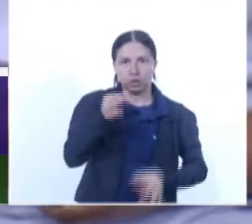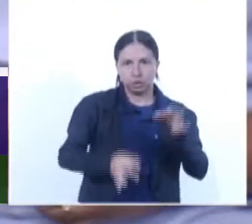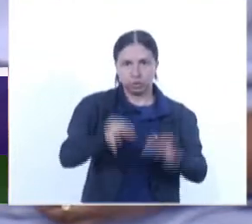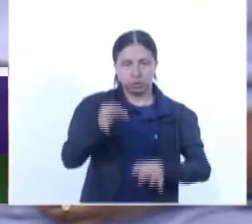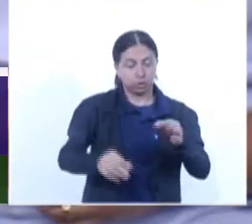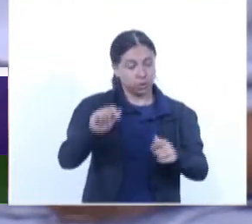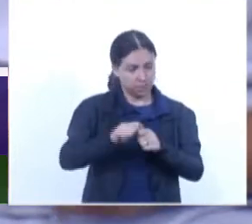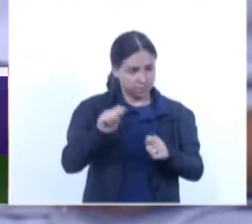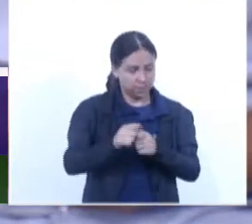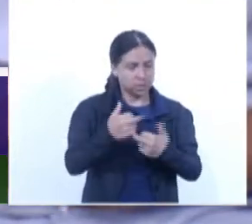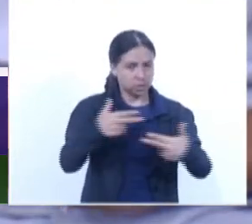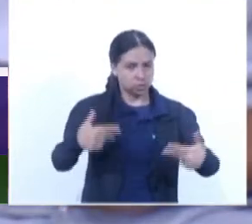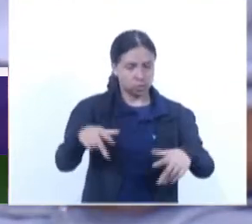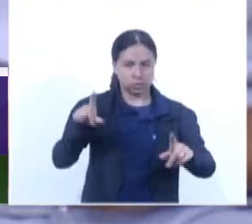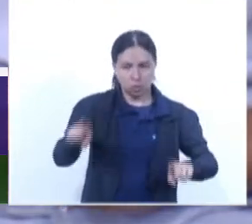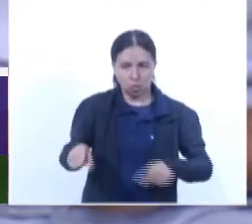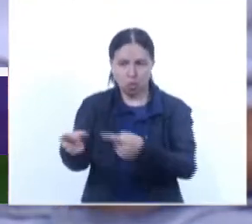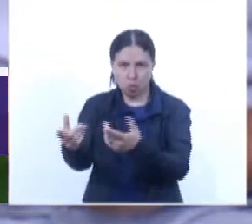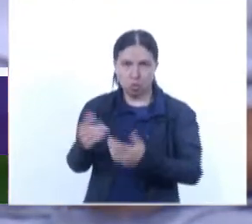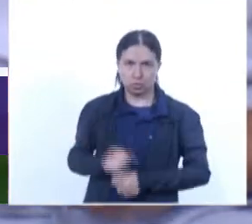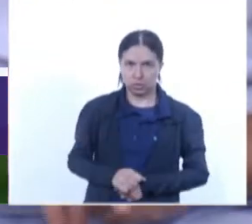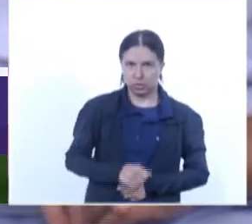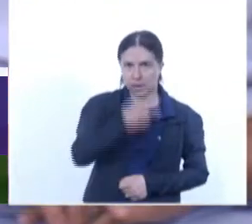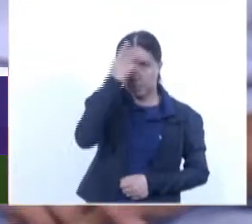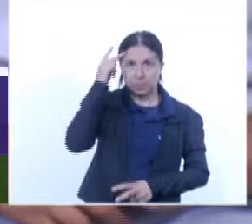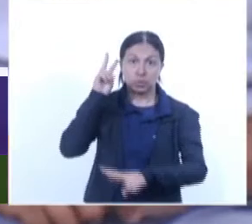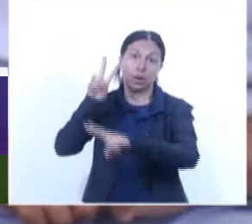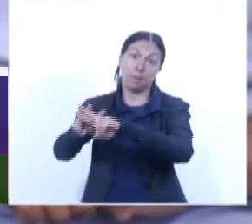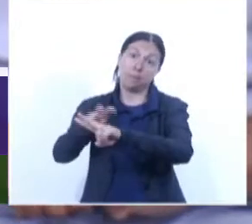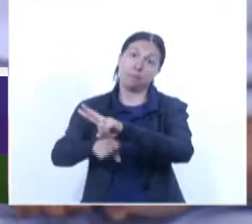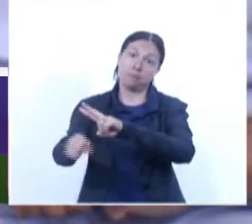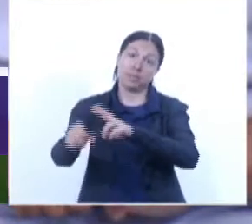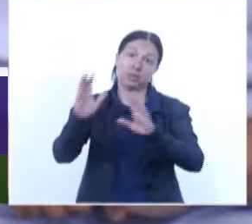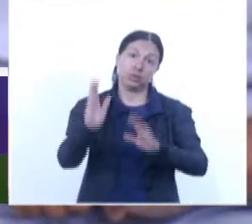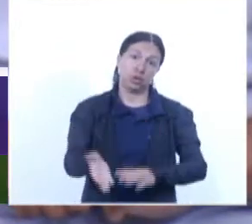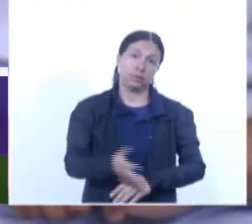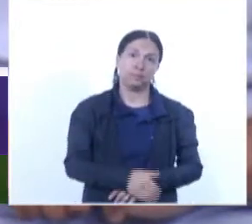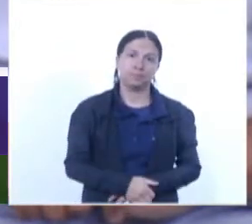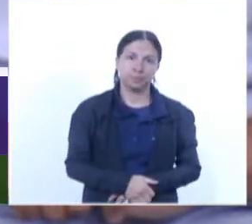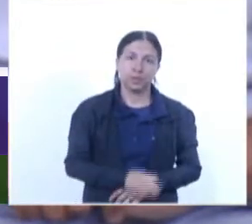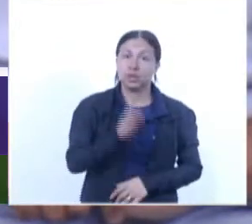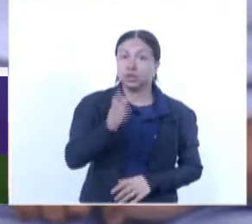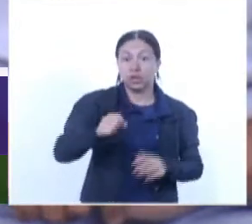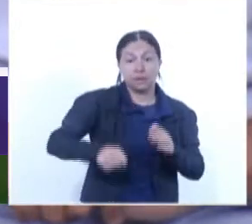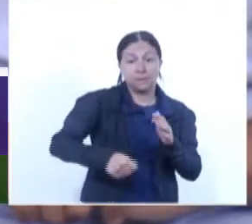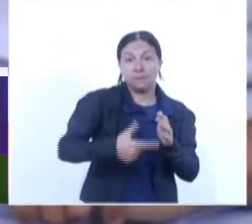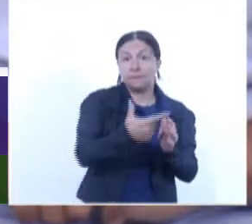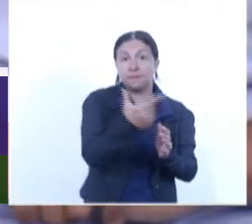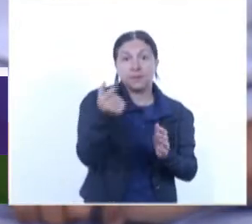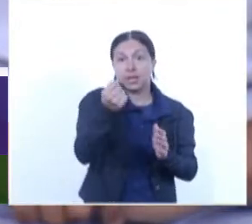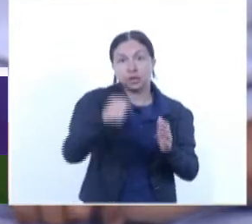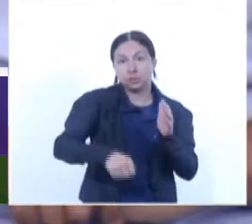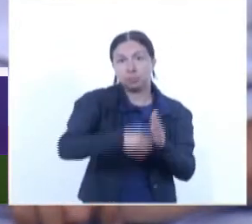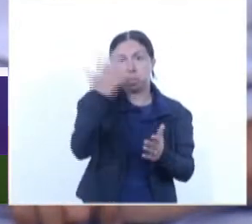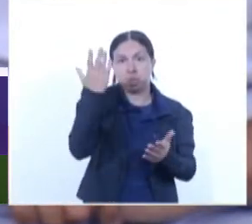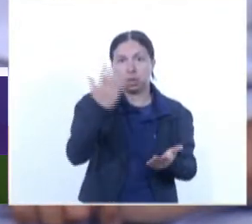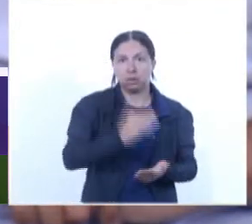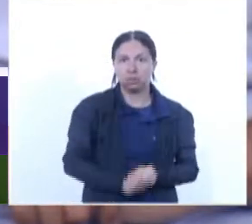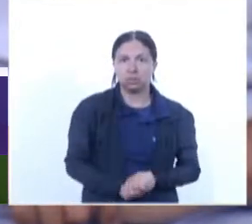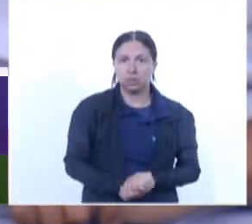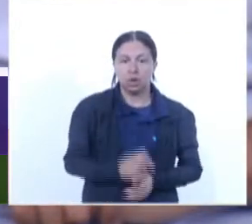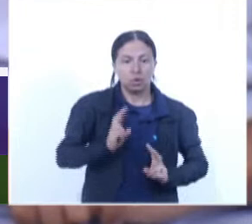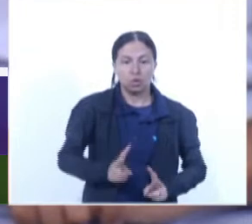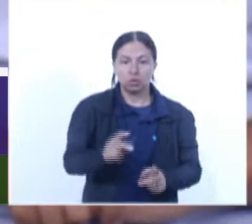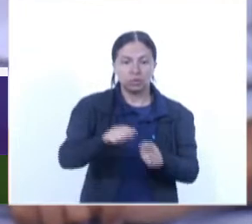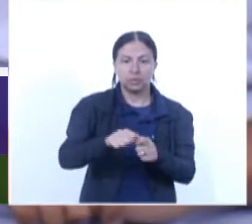contra essas pessoas agora porque são pessoas já estão presas que cidadão já foi preso mais de 20 vezes e continua fazendo a mesma coisa